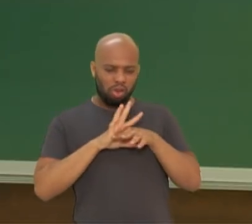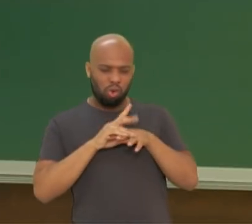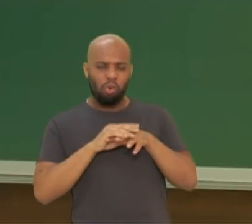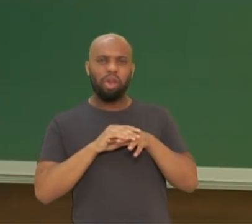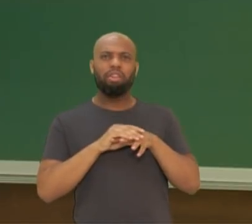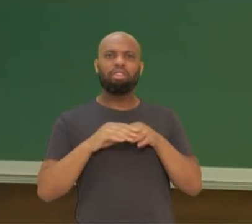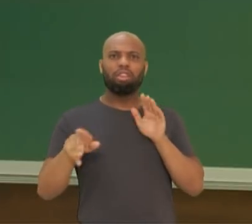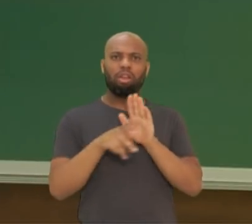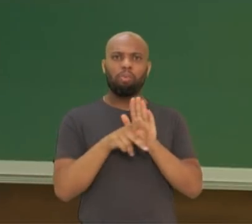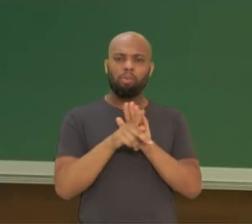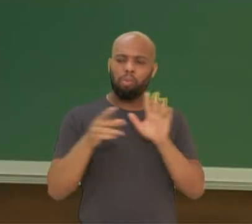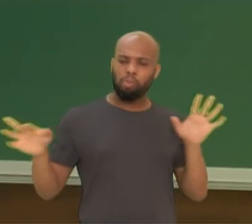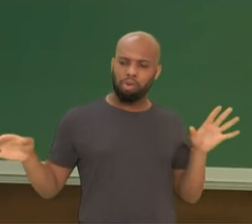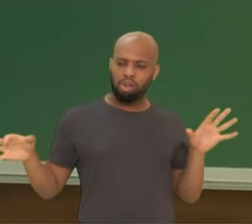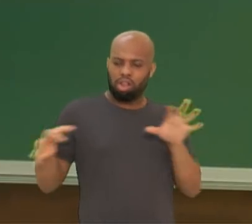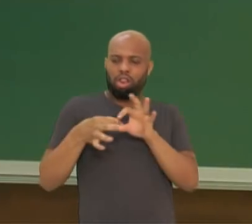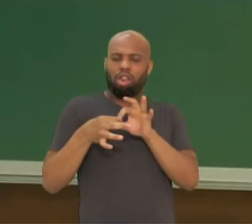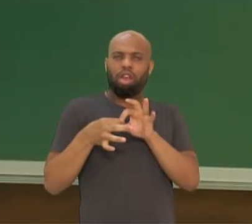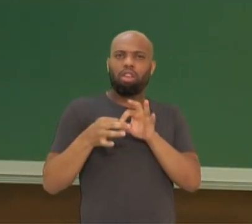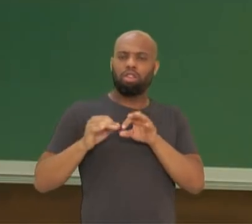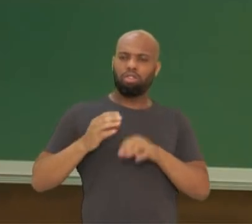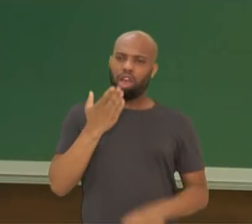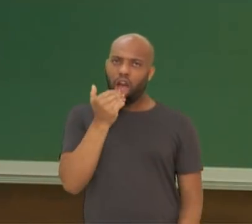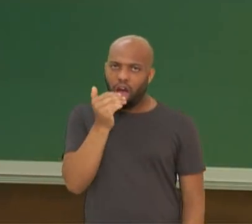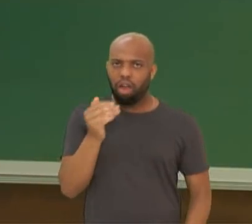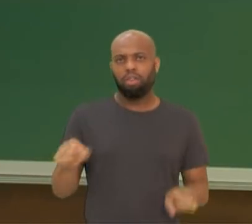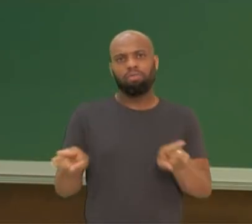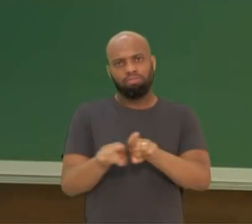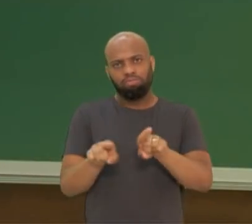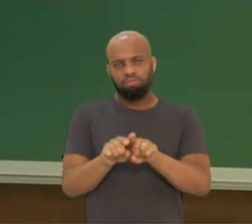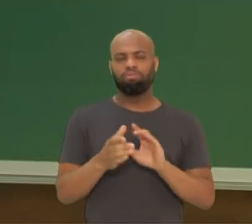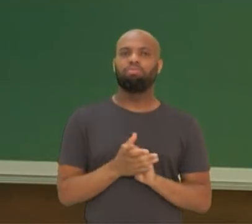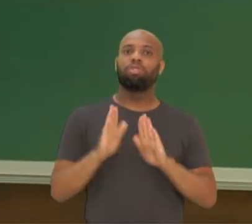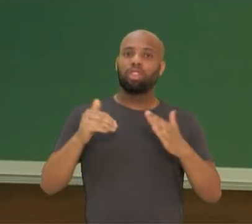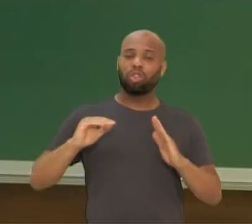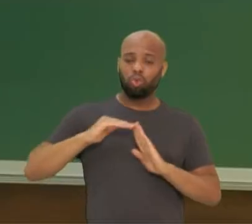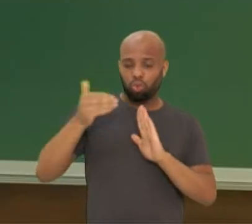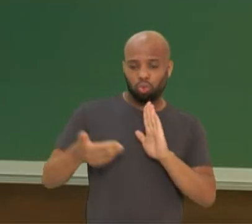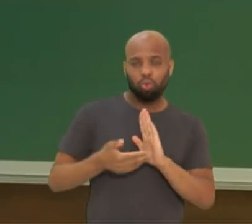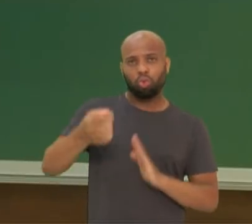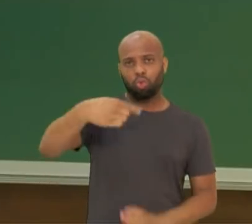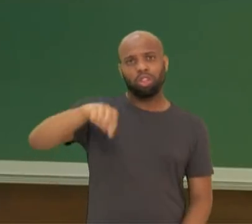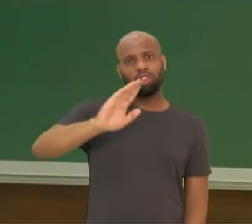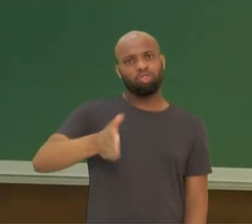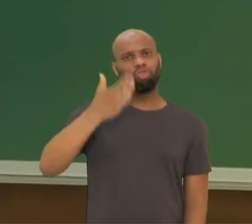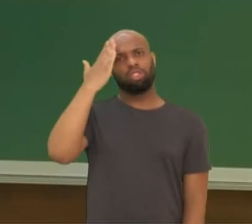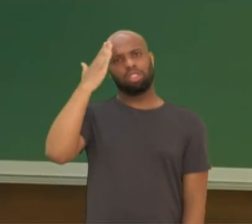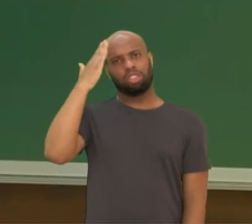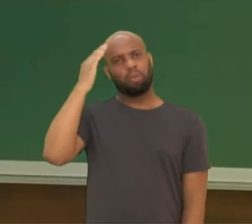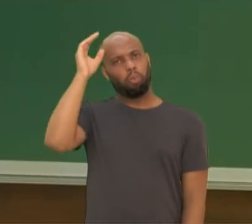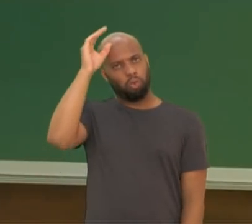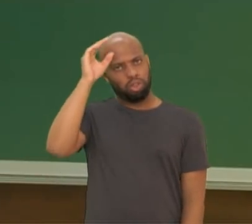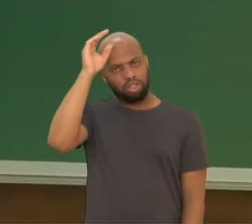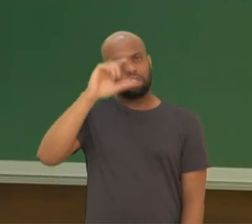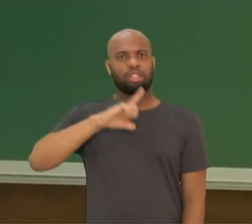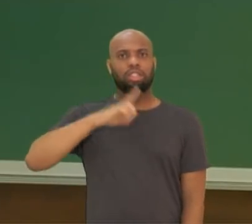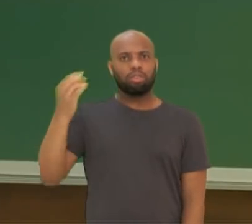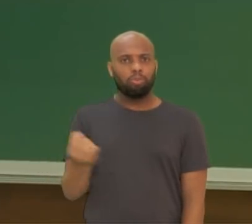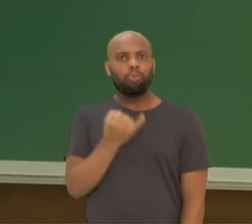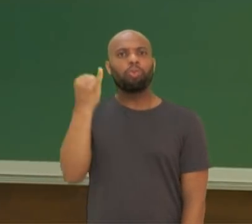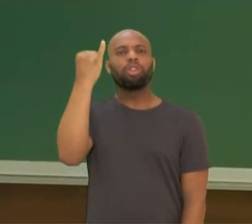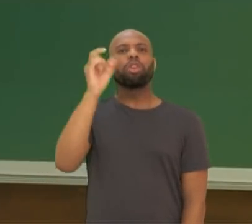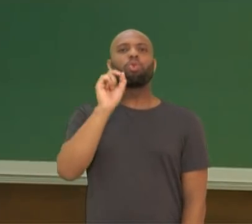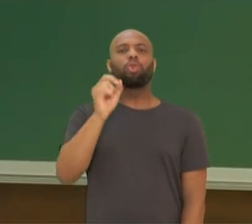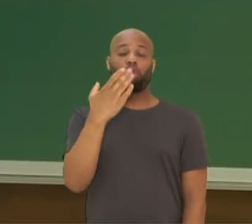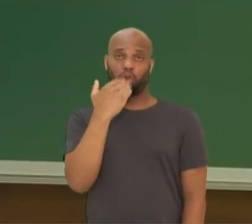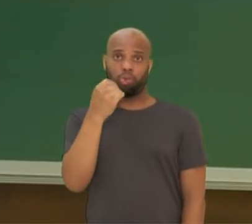as doenças relacionadas à alimentação. Então, todo mundo já está, né, bem ciente aí da importância de uma